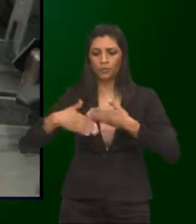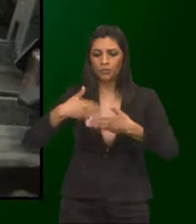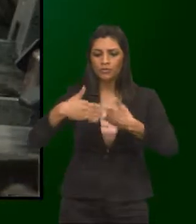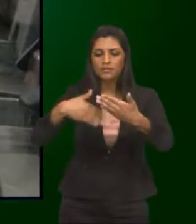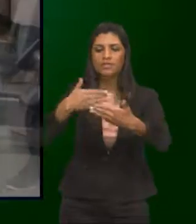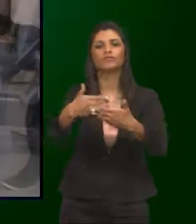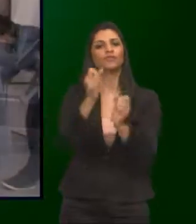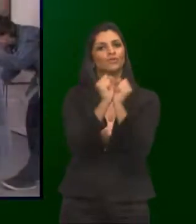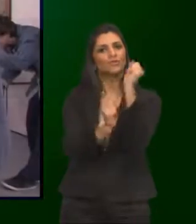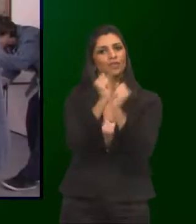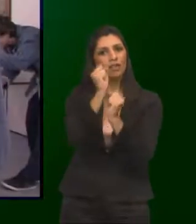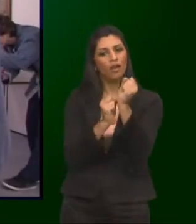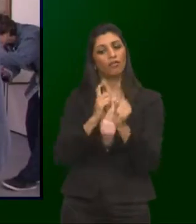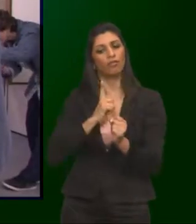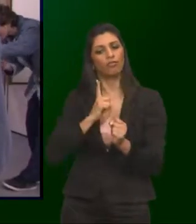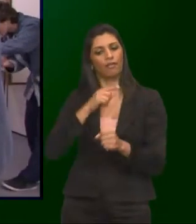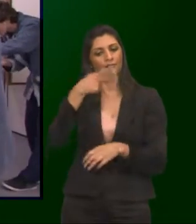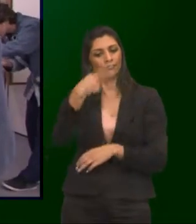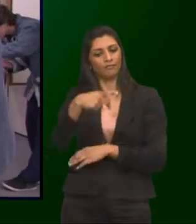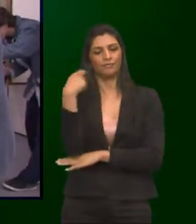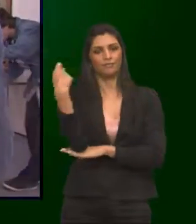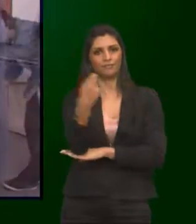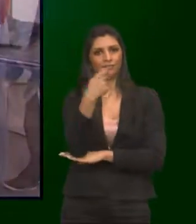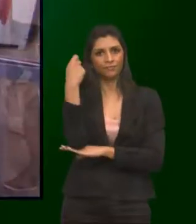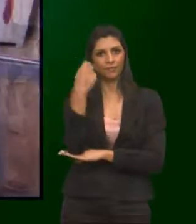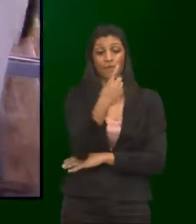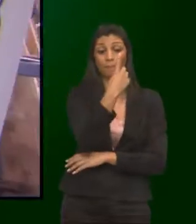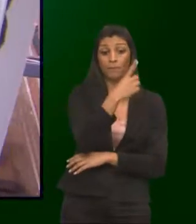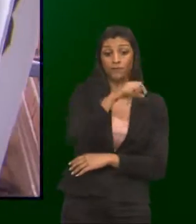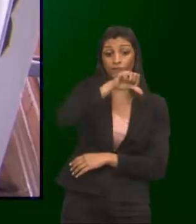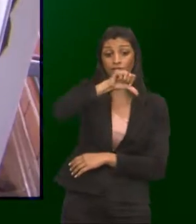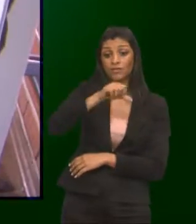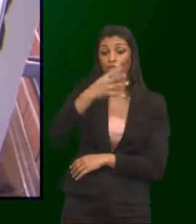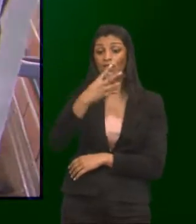dos processos industriais que está no solo gaúcho desde